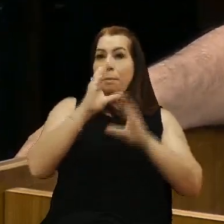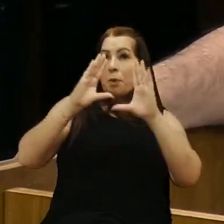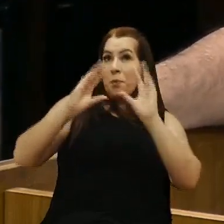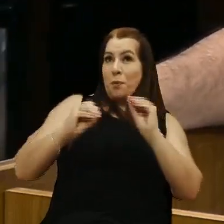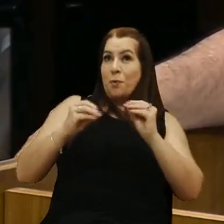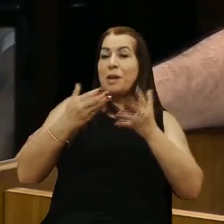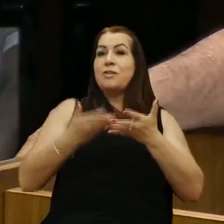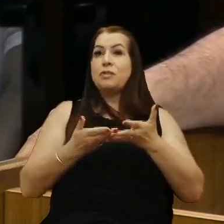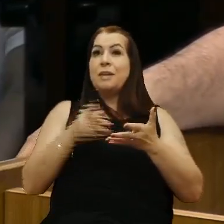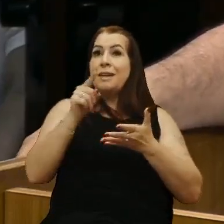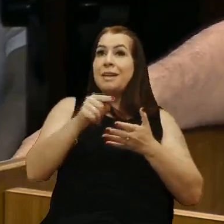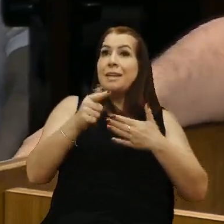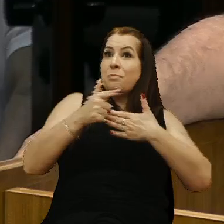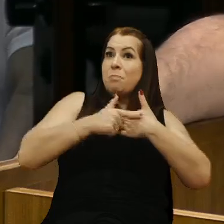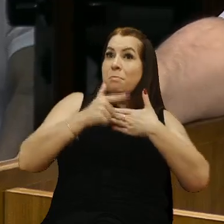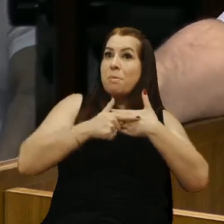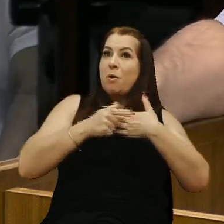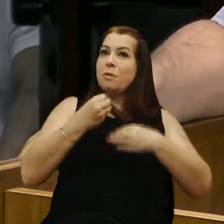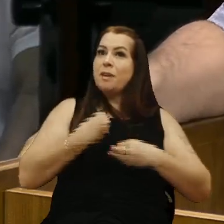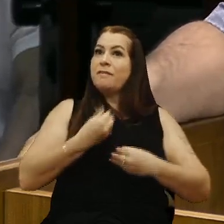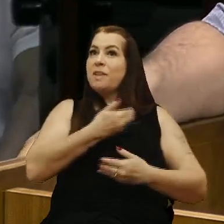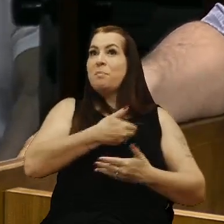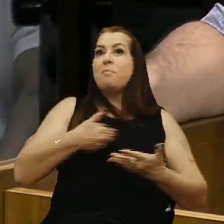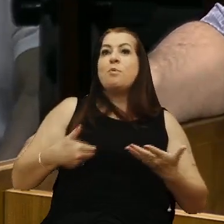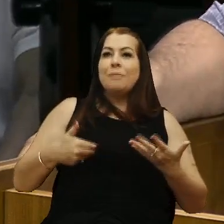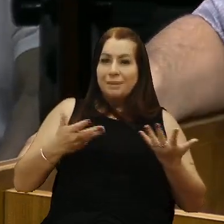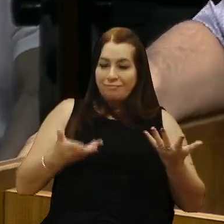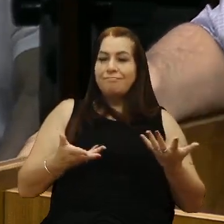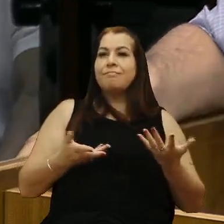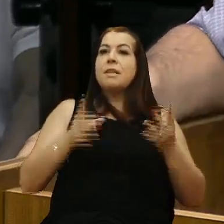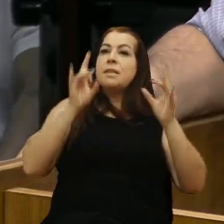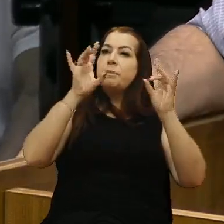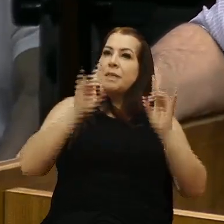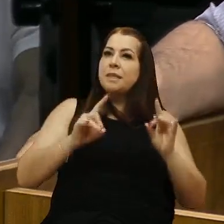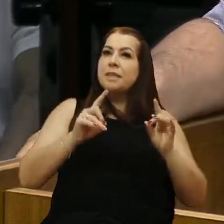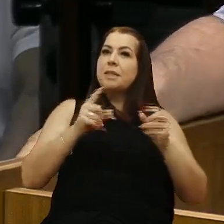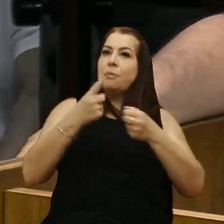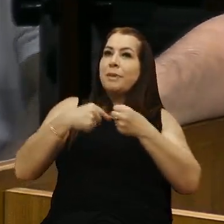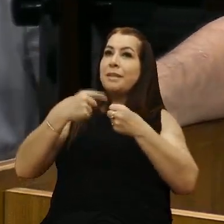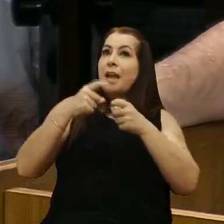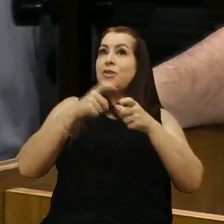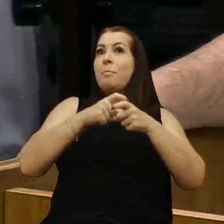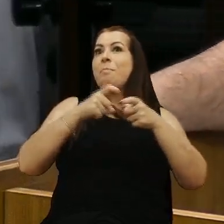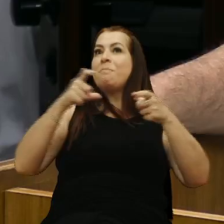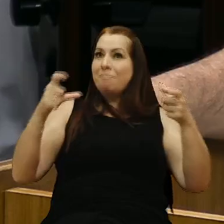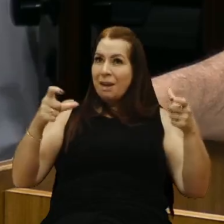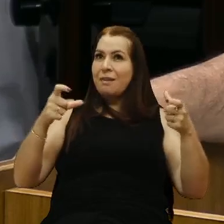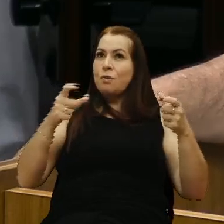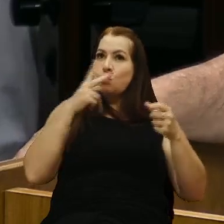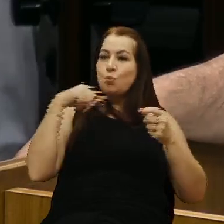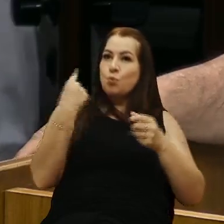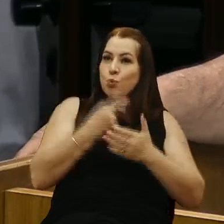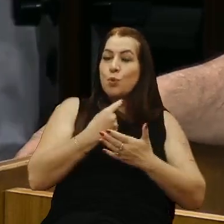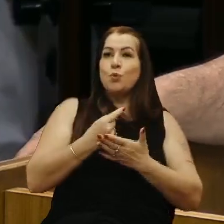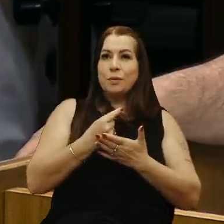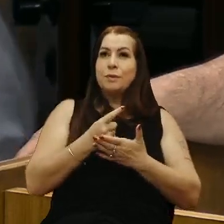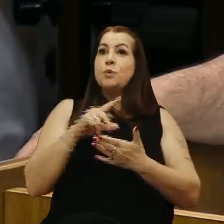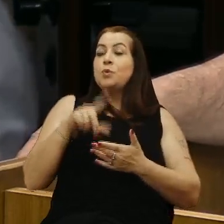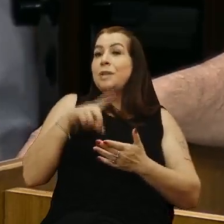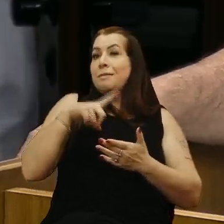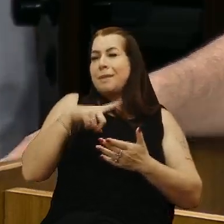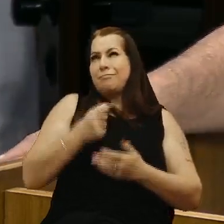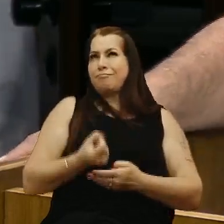enfim, essa é a função de quem tem vida pública, especialmente de uma cidade grande como a nossa. O que